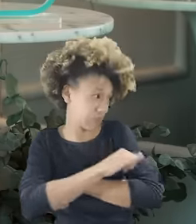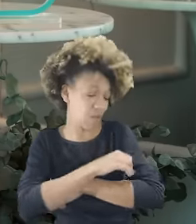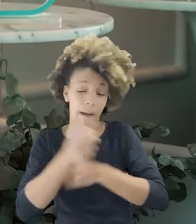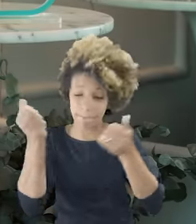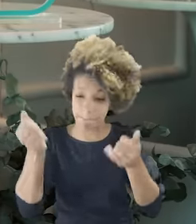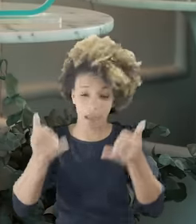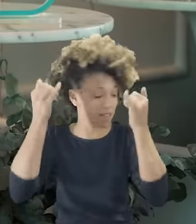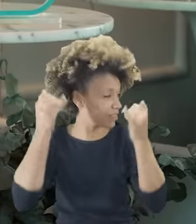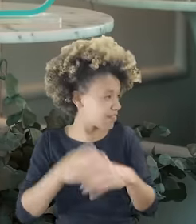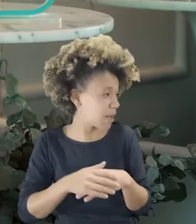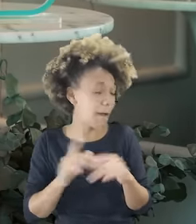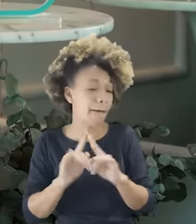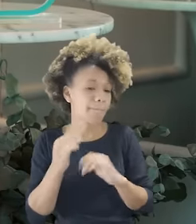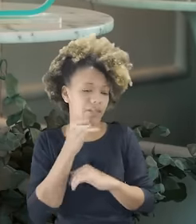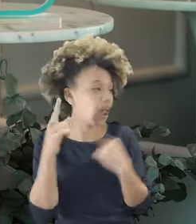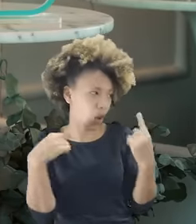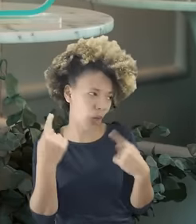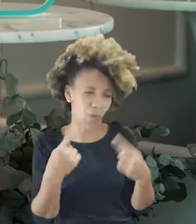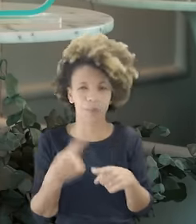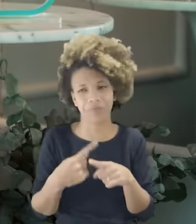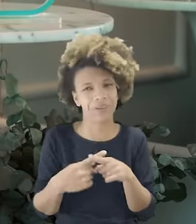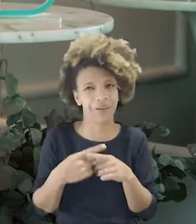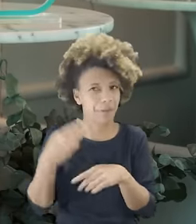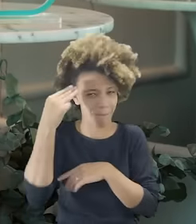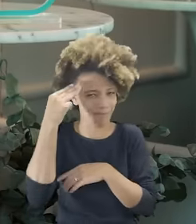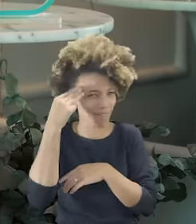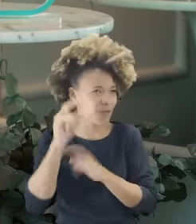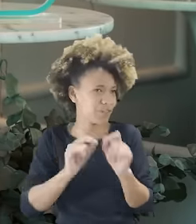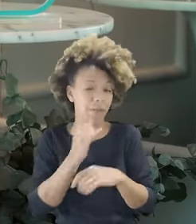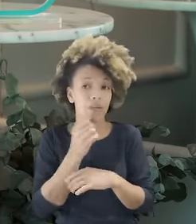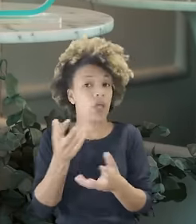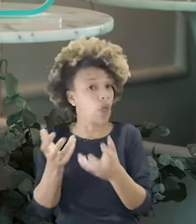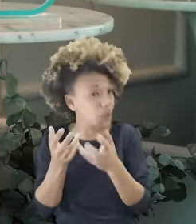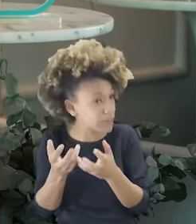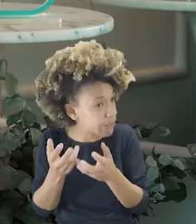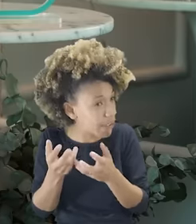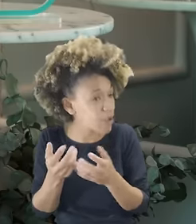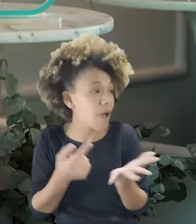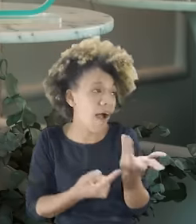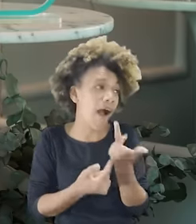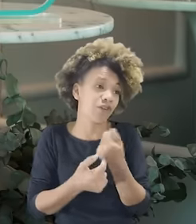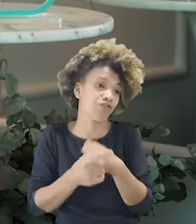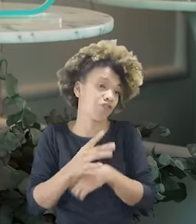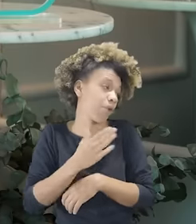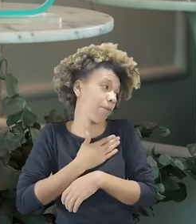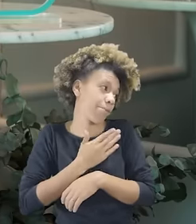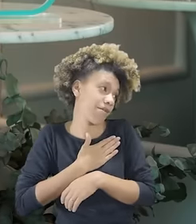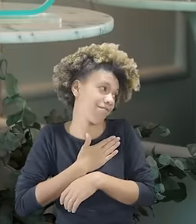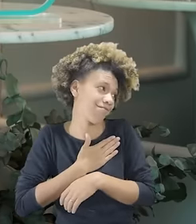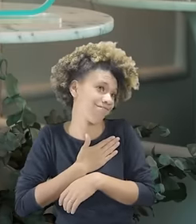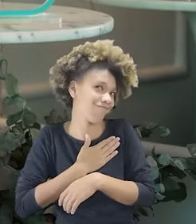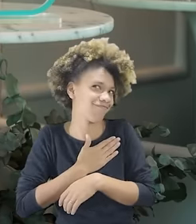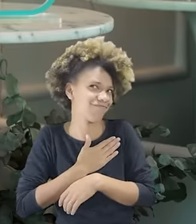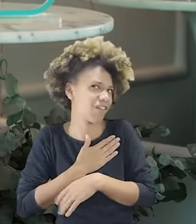E aí a pessoa que é quase Como assim é muito louco isso a gente tem uma coisa meio mental do tipo eu quero meio que a arte meio que só para mim